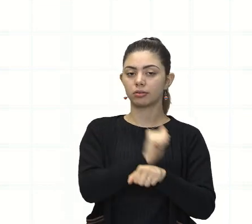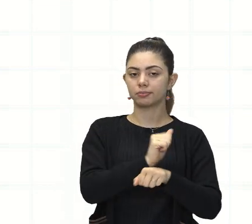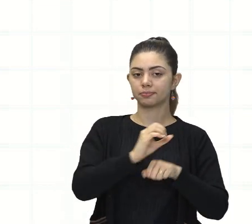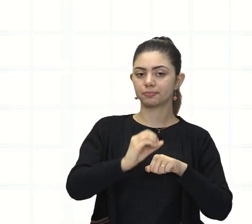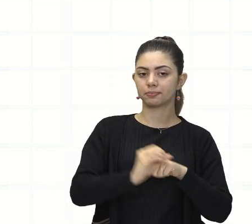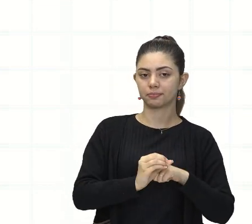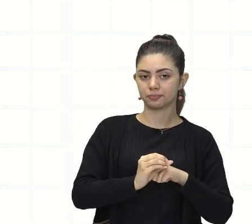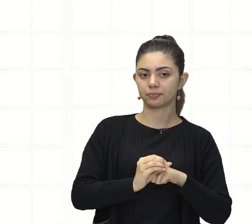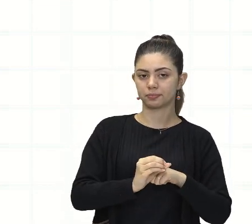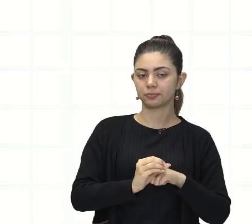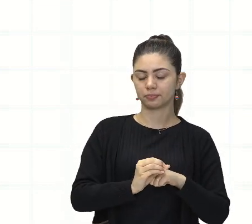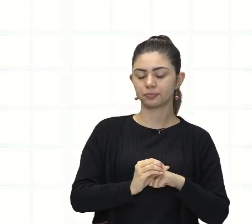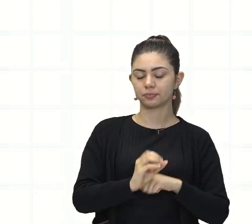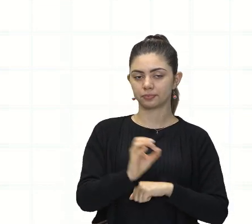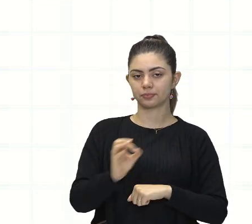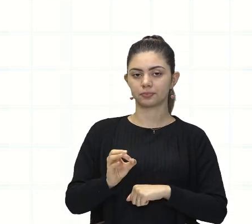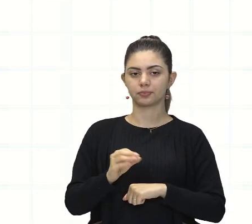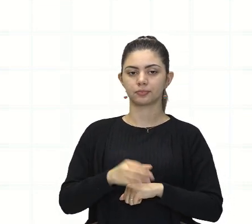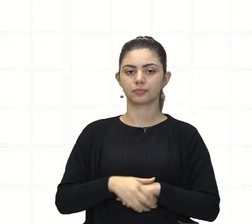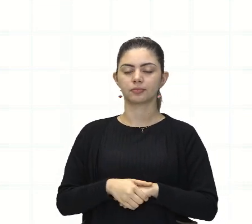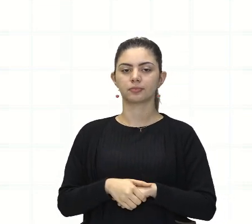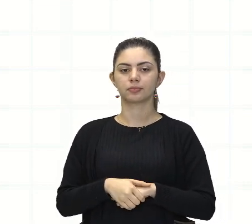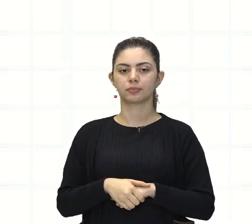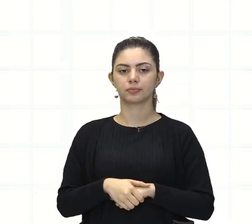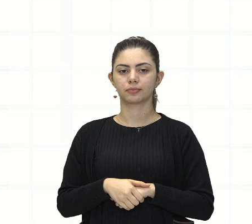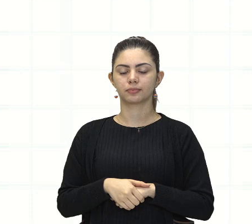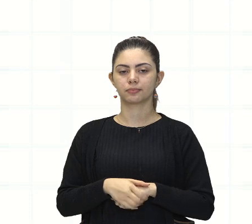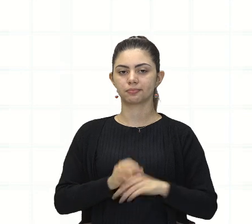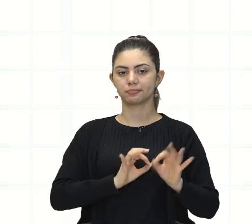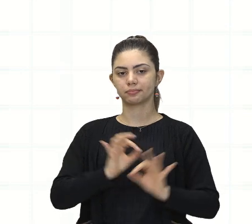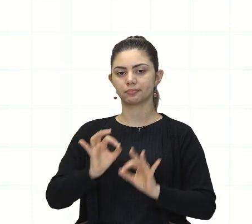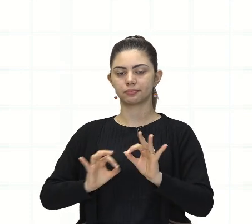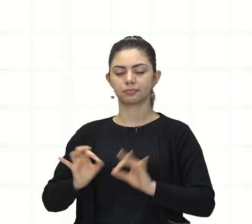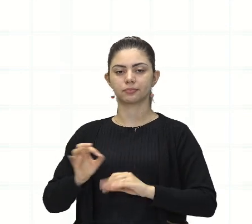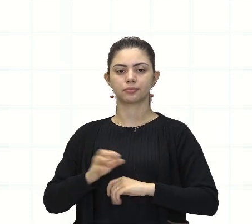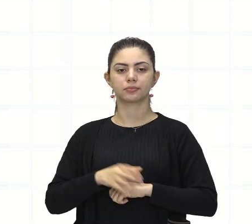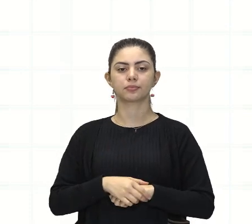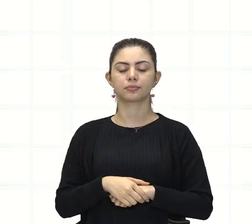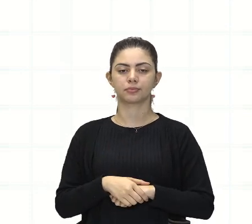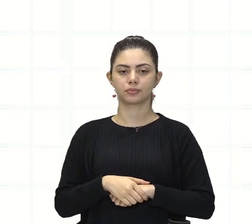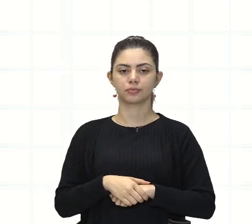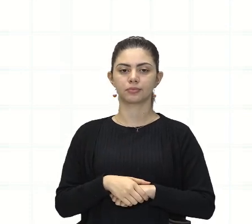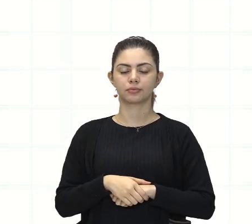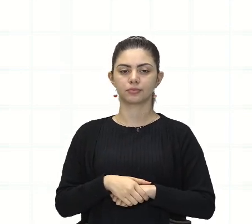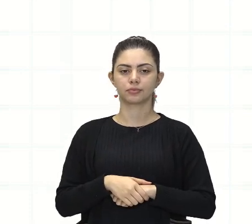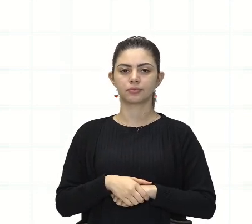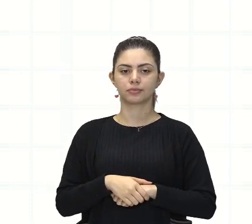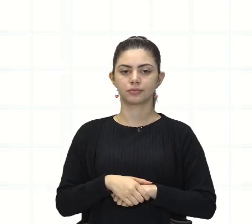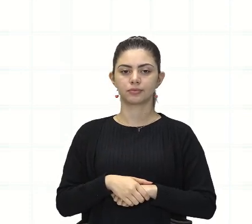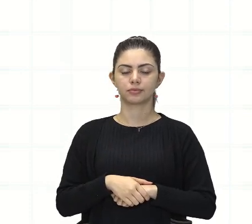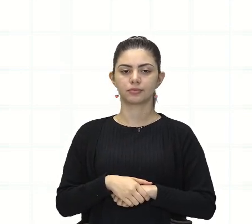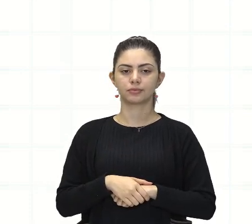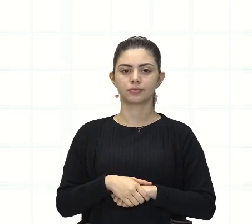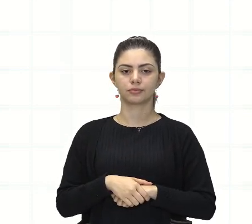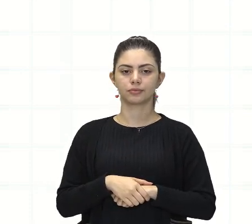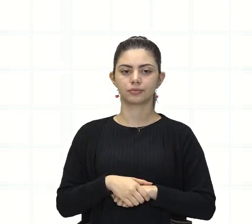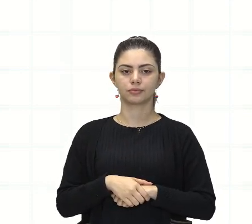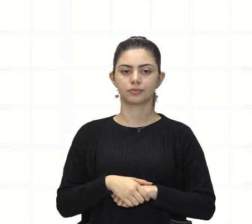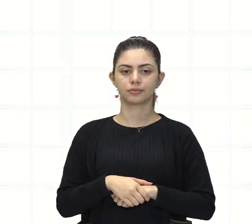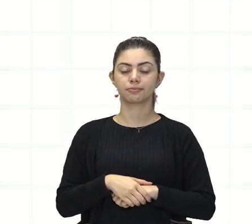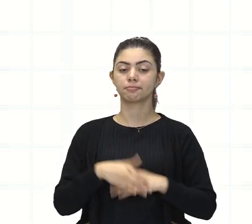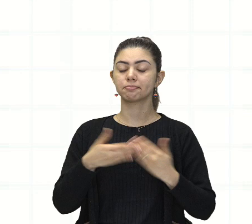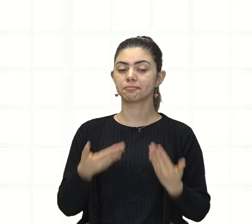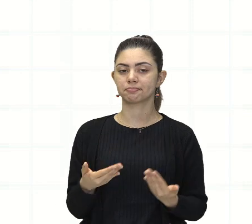artigo, certo? Deixa eu pegar aqui e mudar, só um minutinho. Vamos para cá.